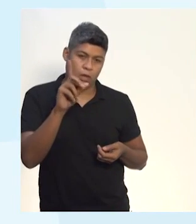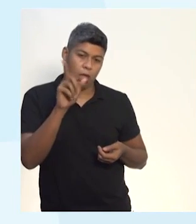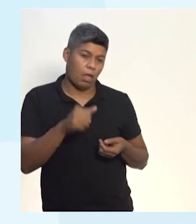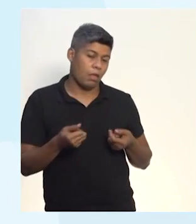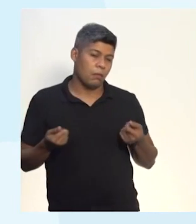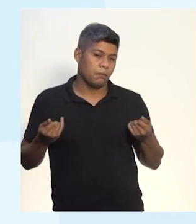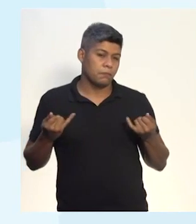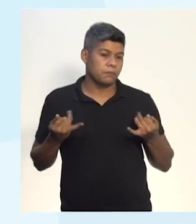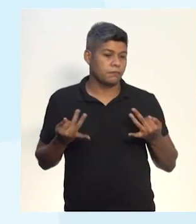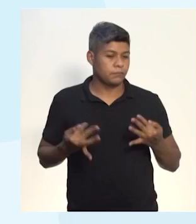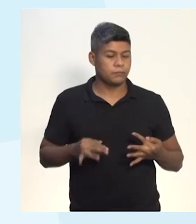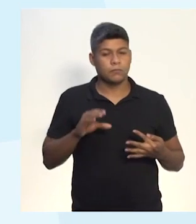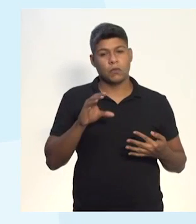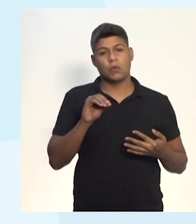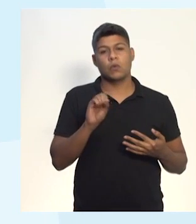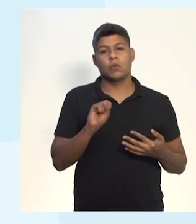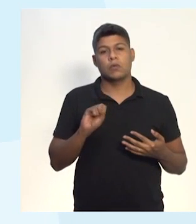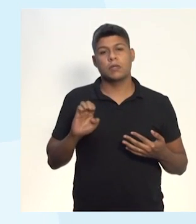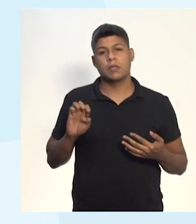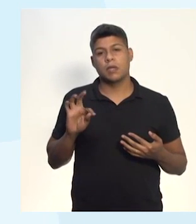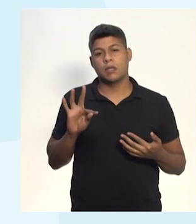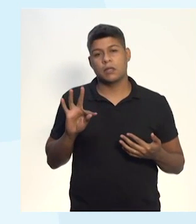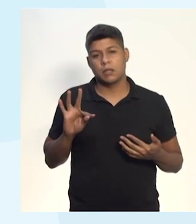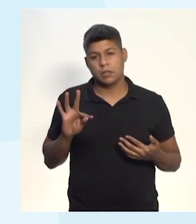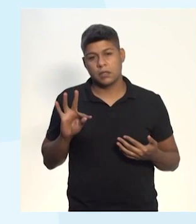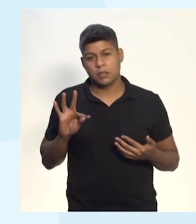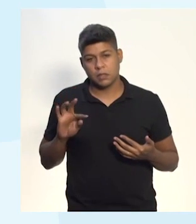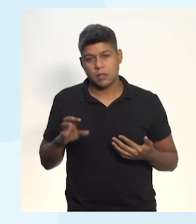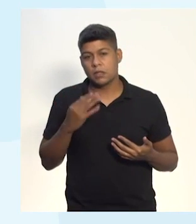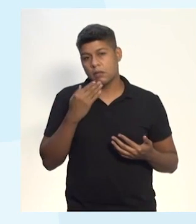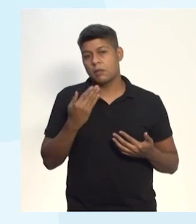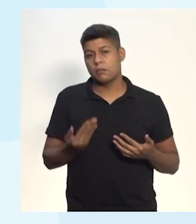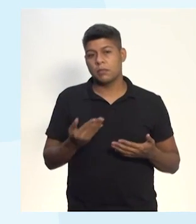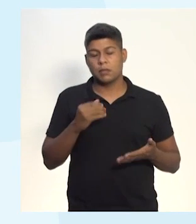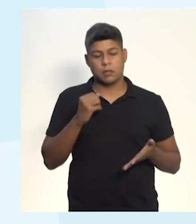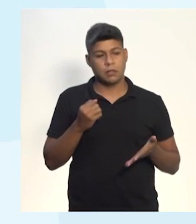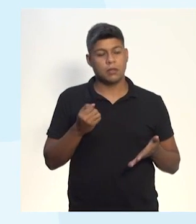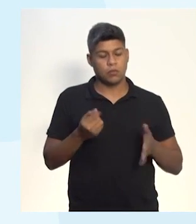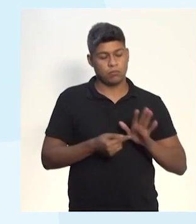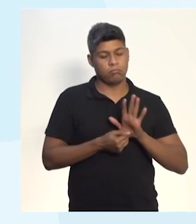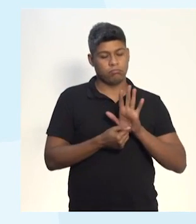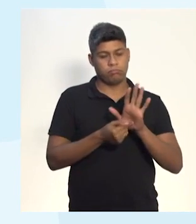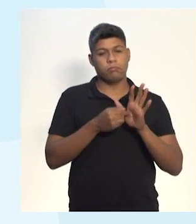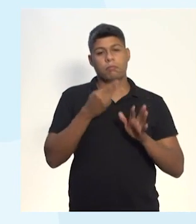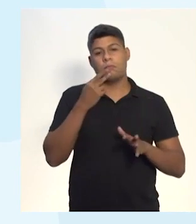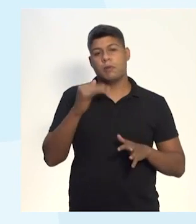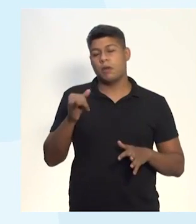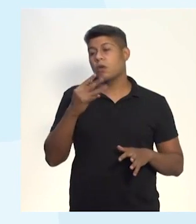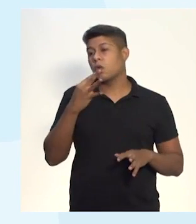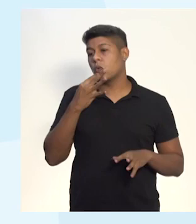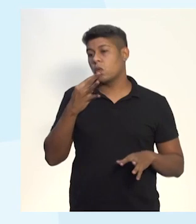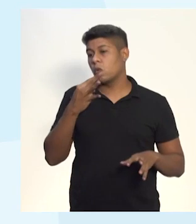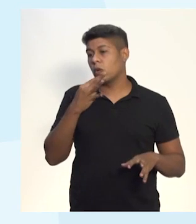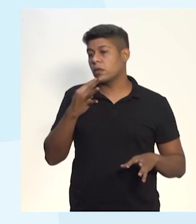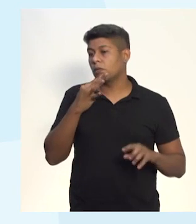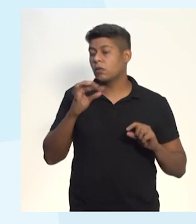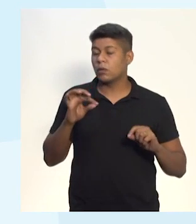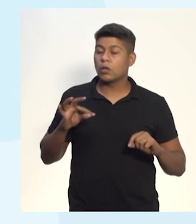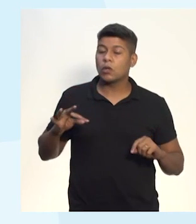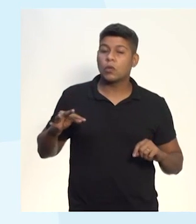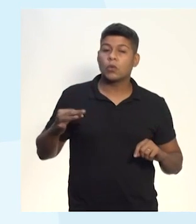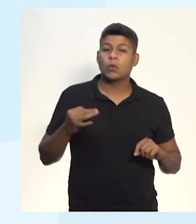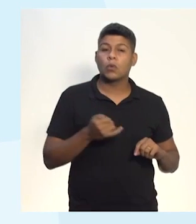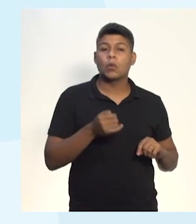dizeres que a Cosette pediu para gravar na lápide de seu pai adotivo, conhecendo ela, né, toda